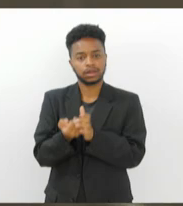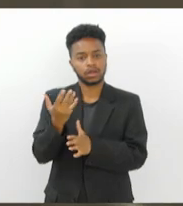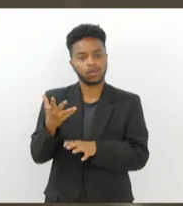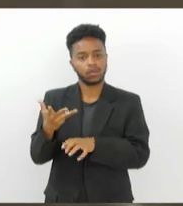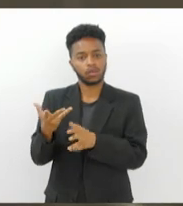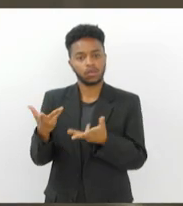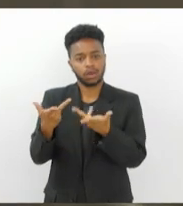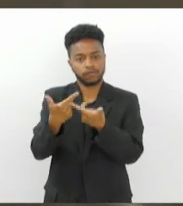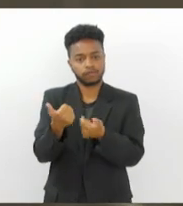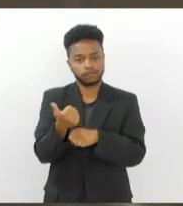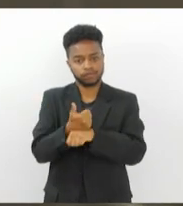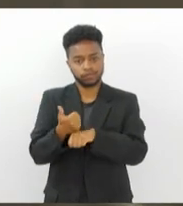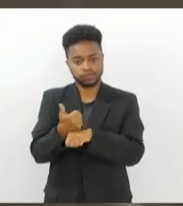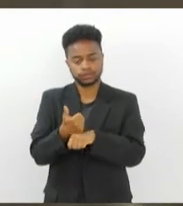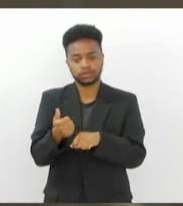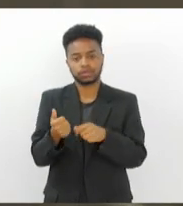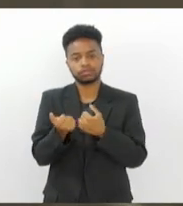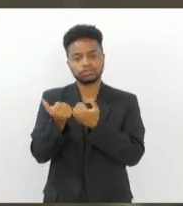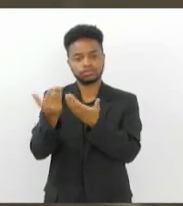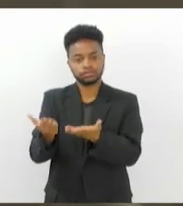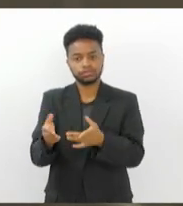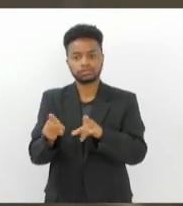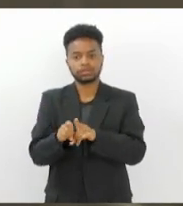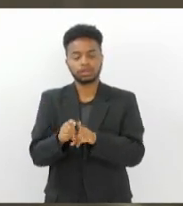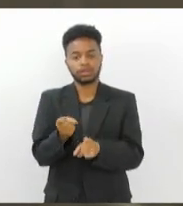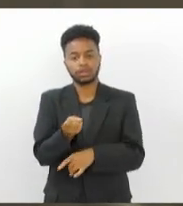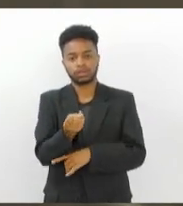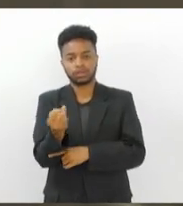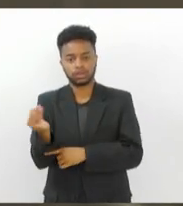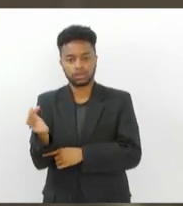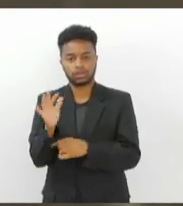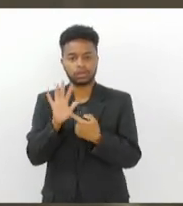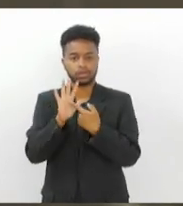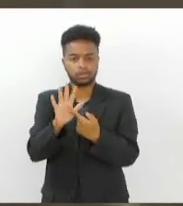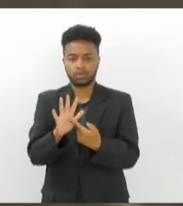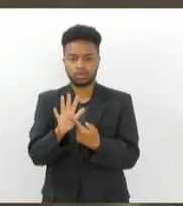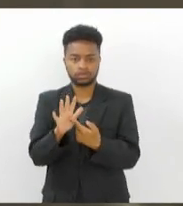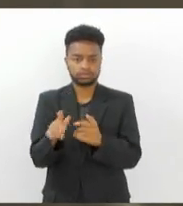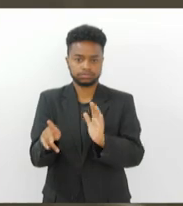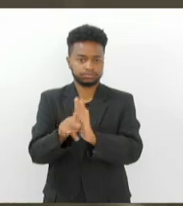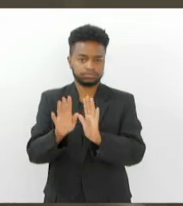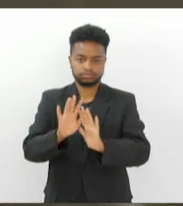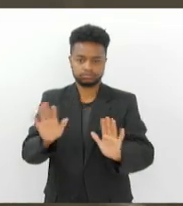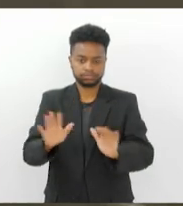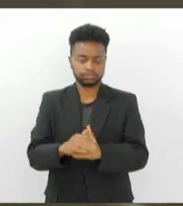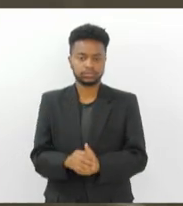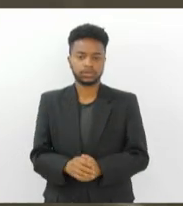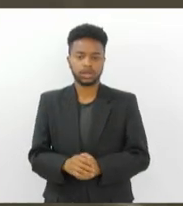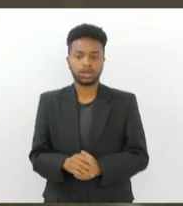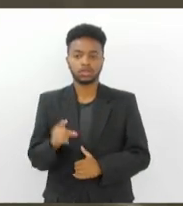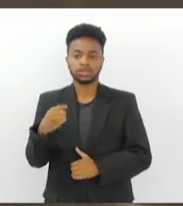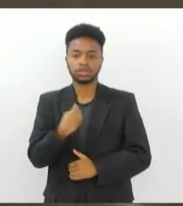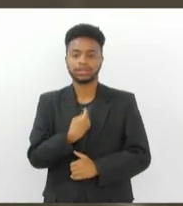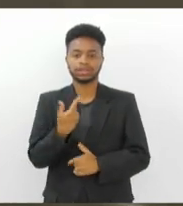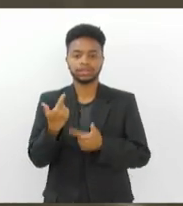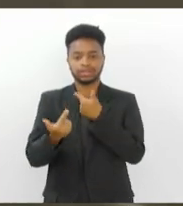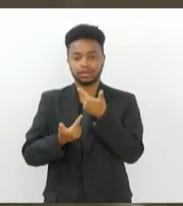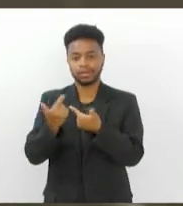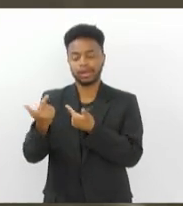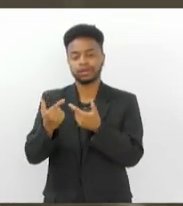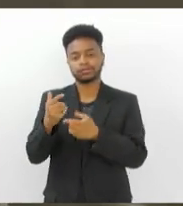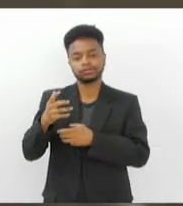profissional pro nosso povo e que os números e digam por si a gente trabalha dentro de um de uma numérica e os